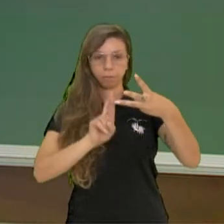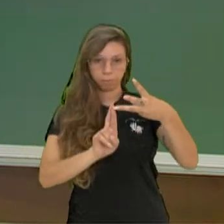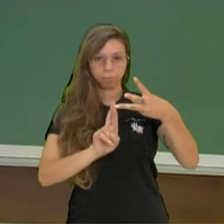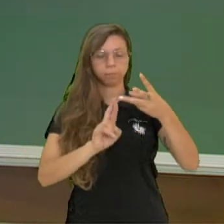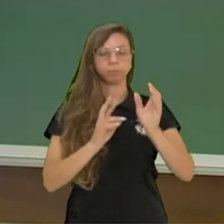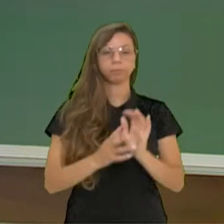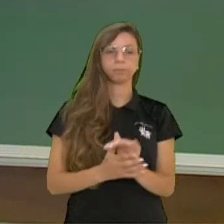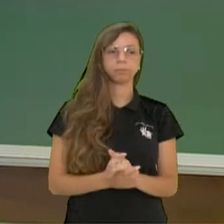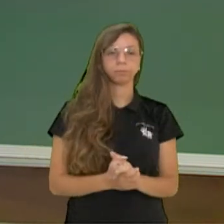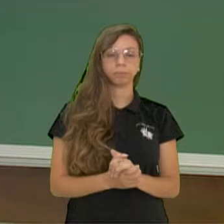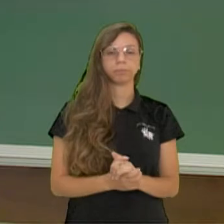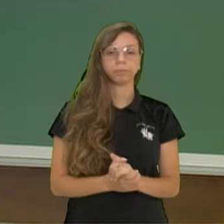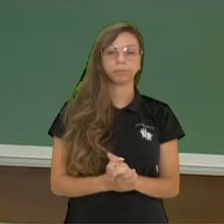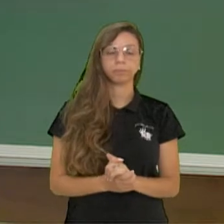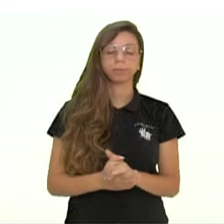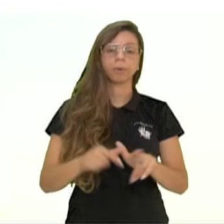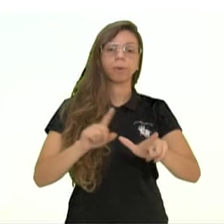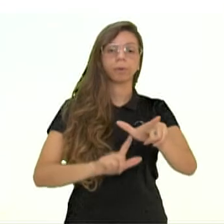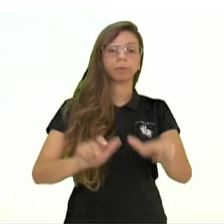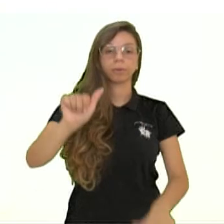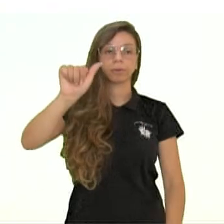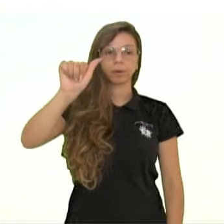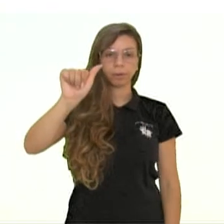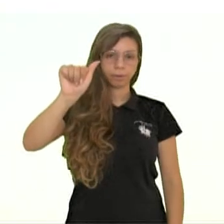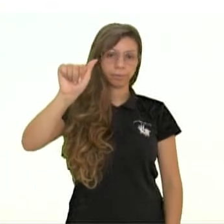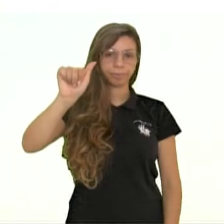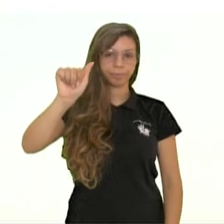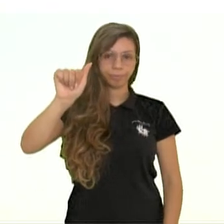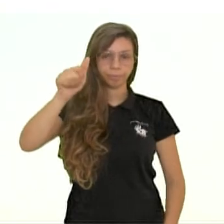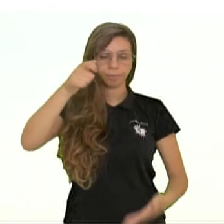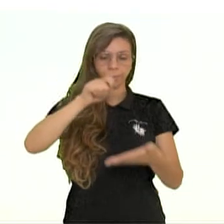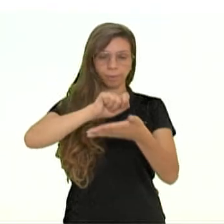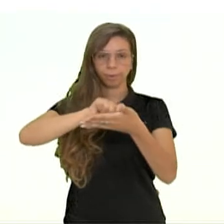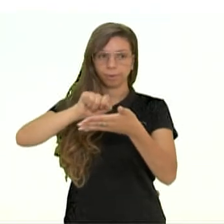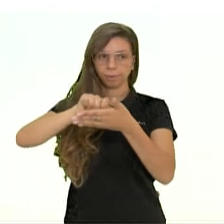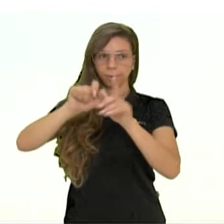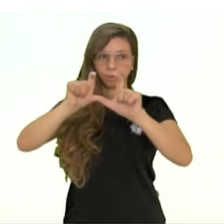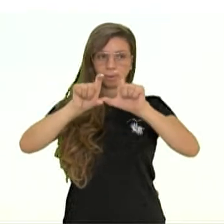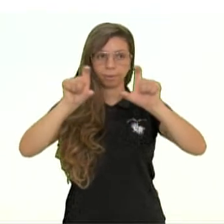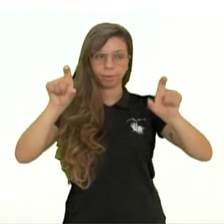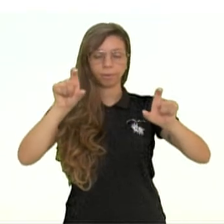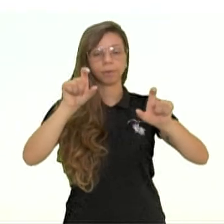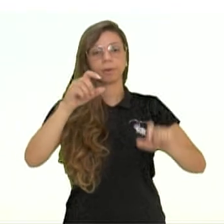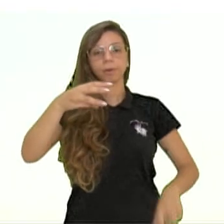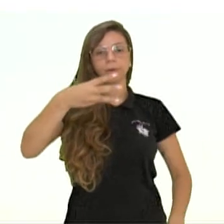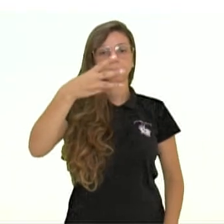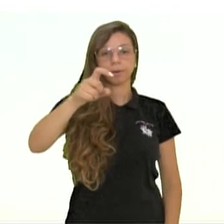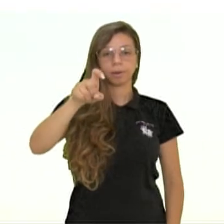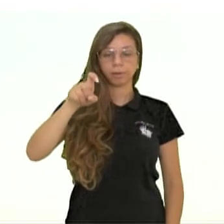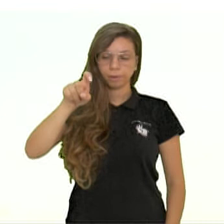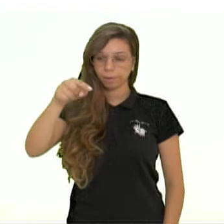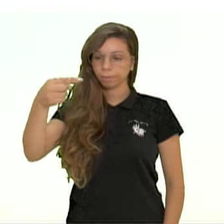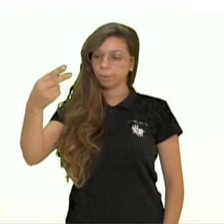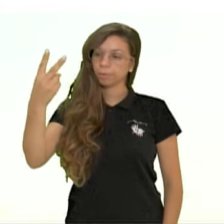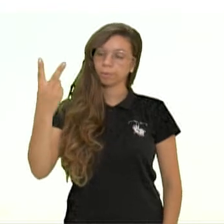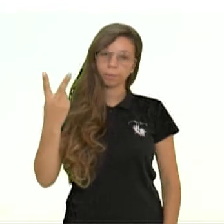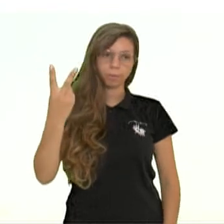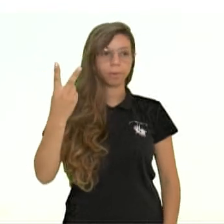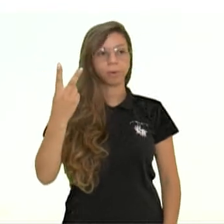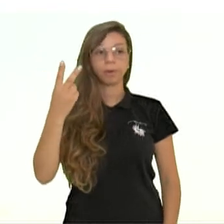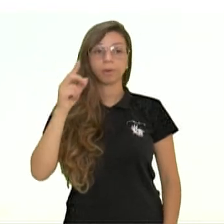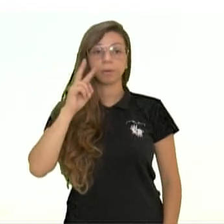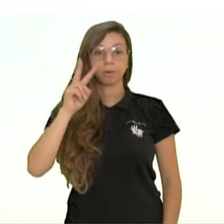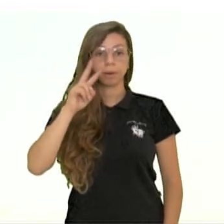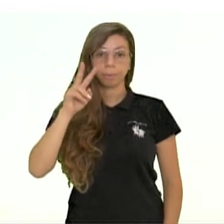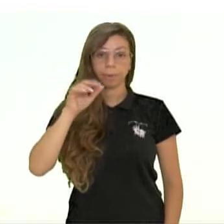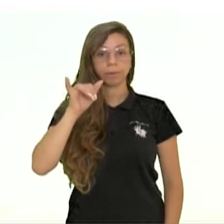beleza? Olha só o item A. A gente escreve a função 3x menos 2, lembrando que é y igual a